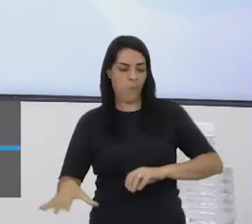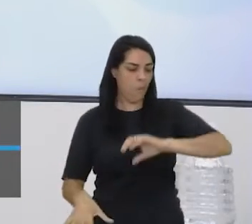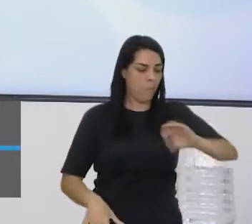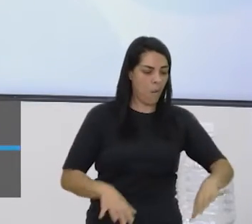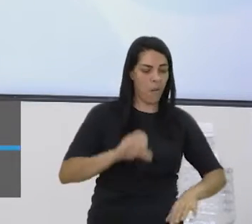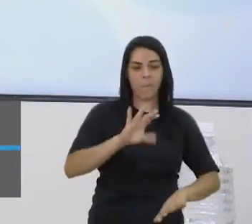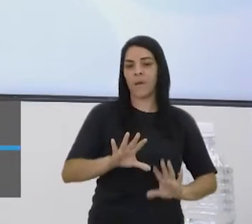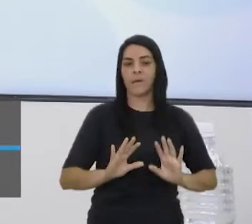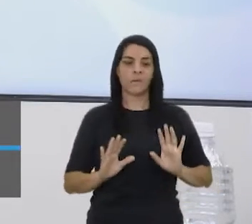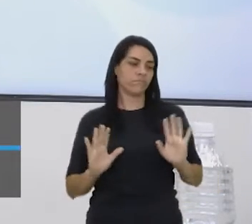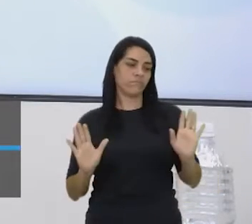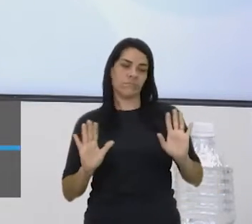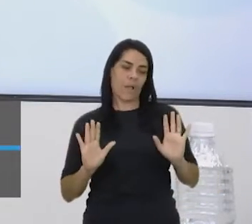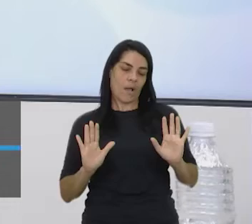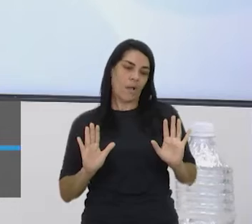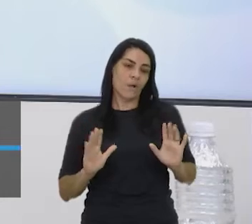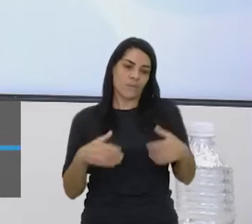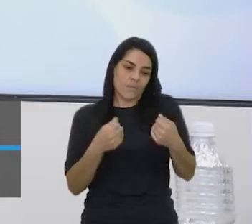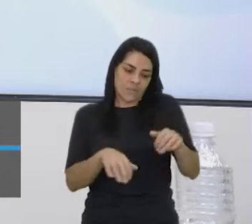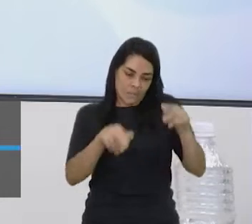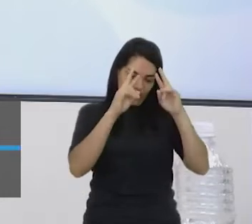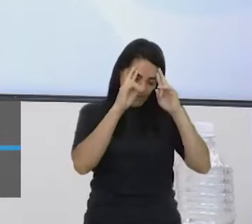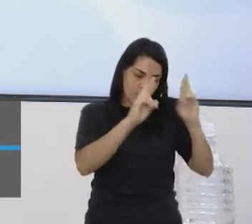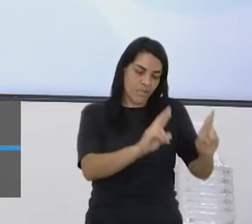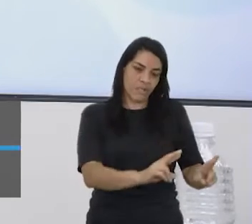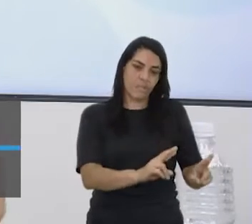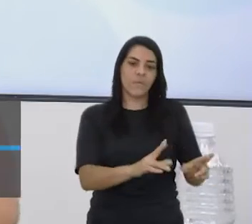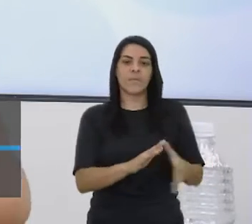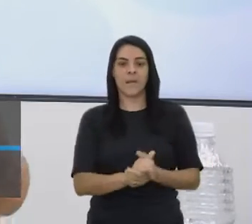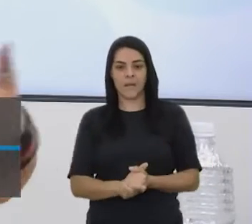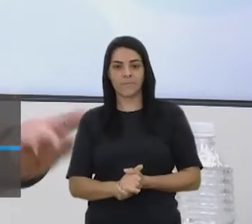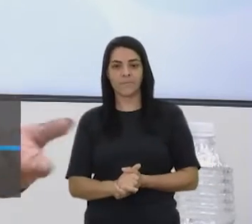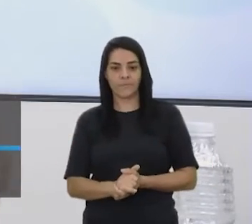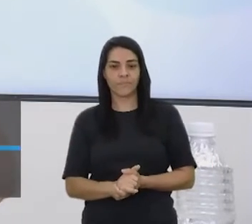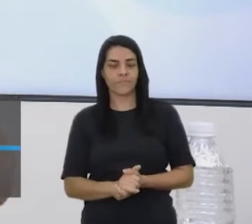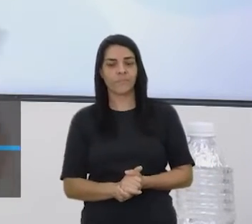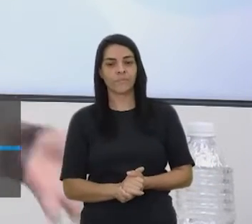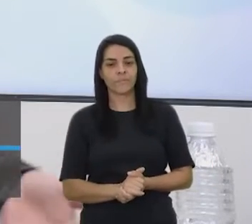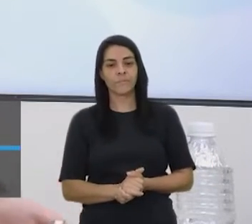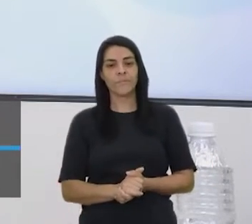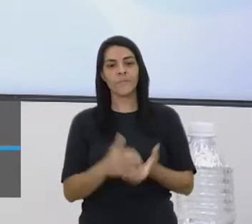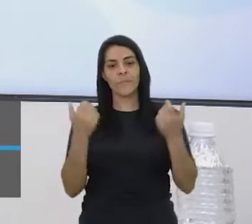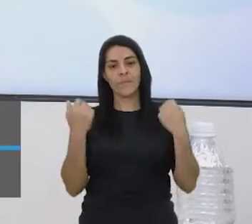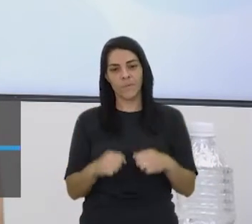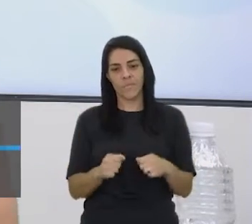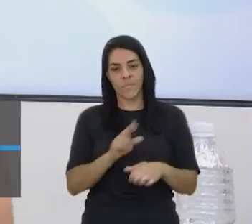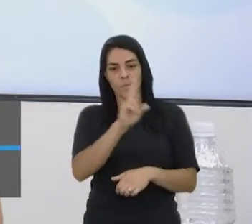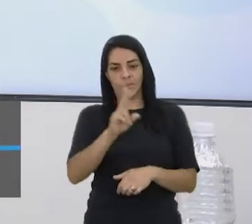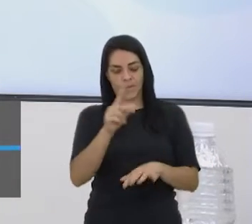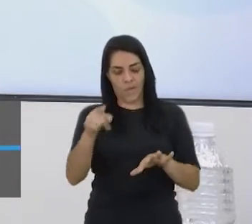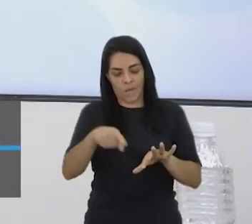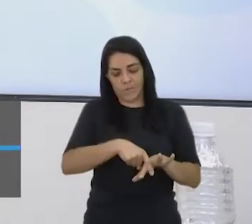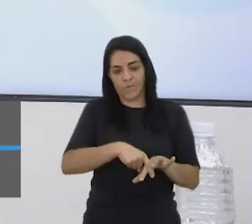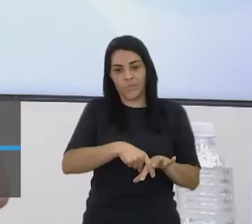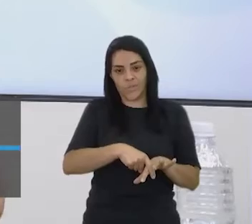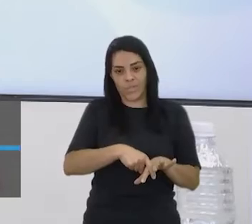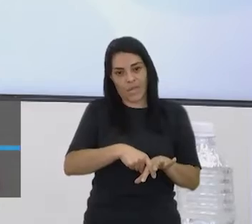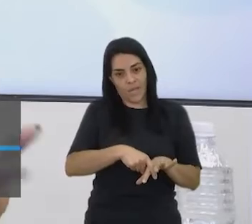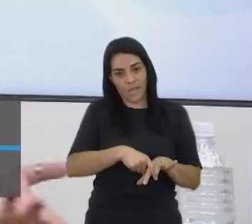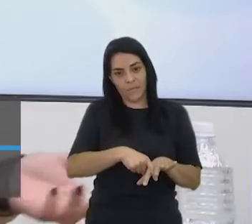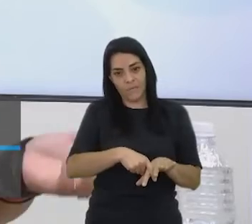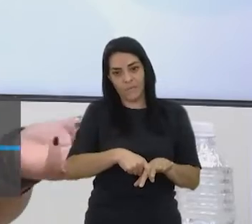que respeitar a sua regra às vezes na sua casa eu tenho que andar de sapato às vezes tempo eu preciso colocar um chinelo eu só posso andar de